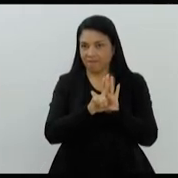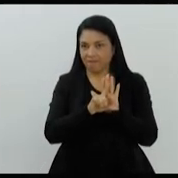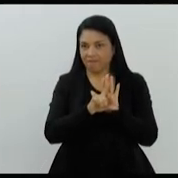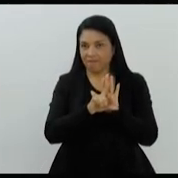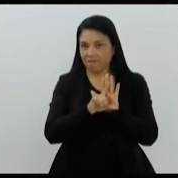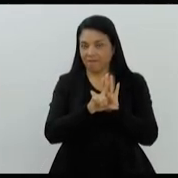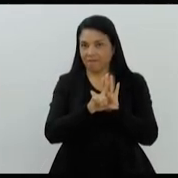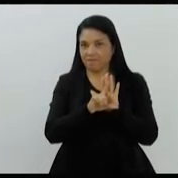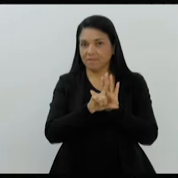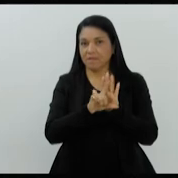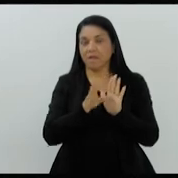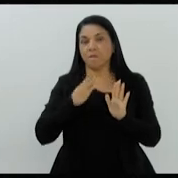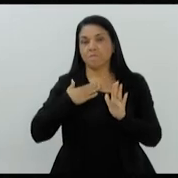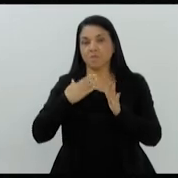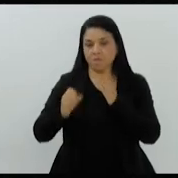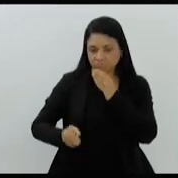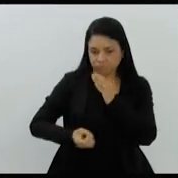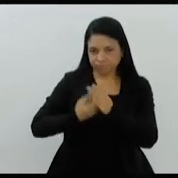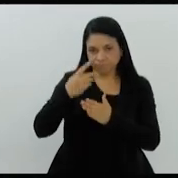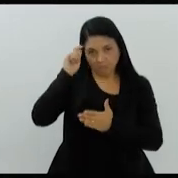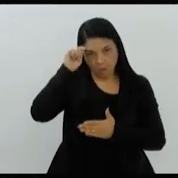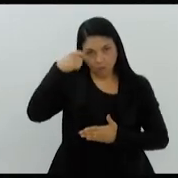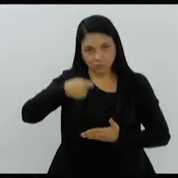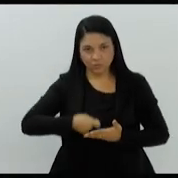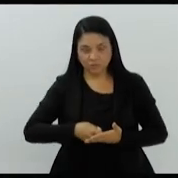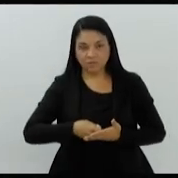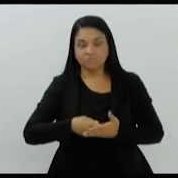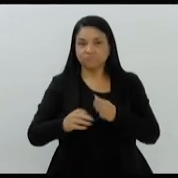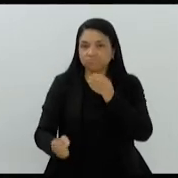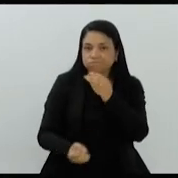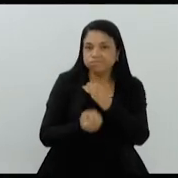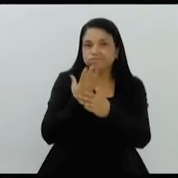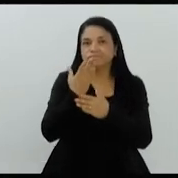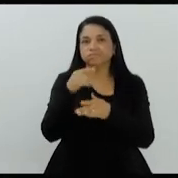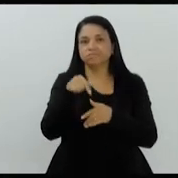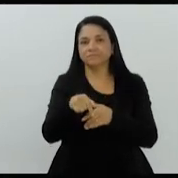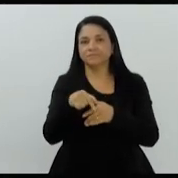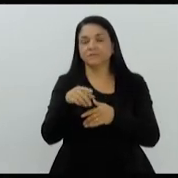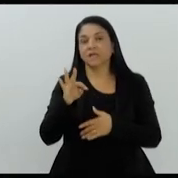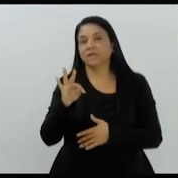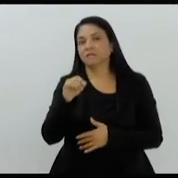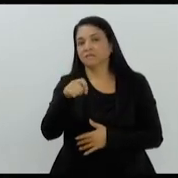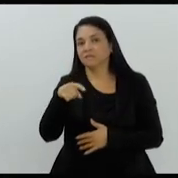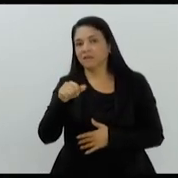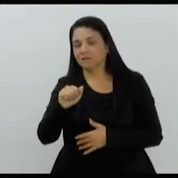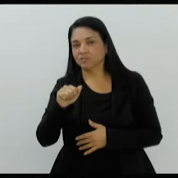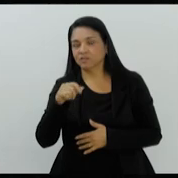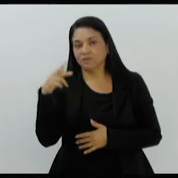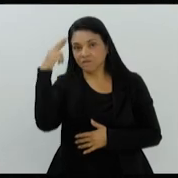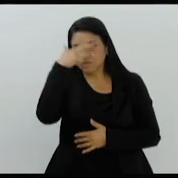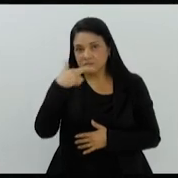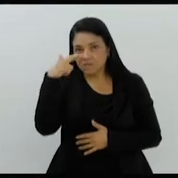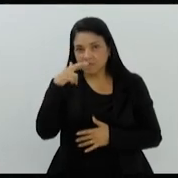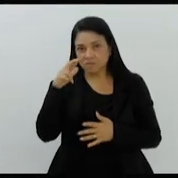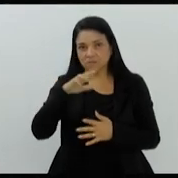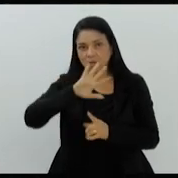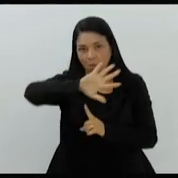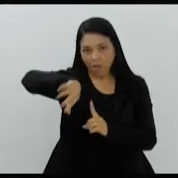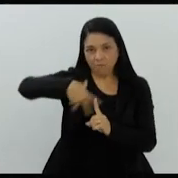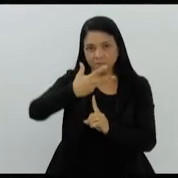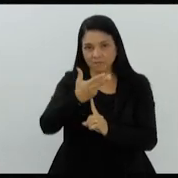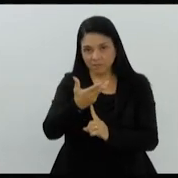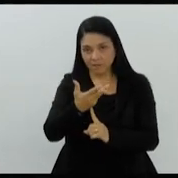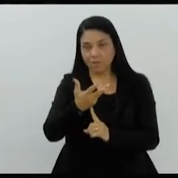da lei de minha autoria, que cria a taxa de fiscalização ambiental